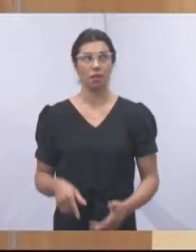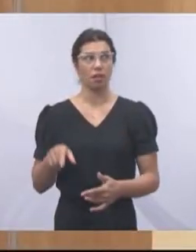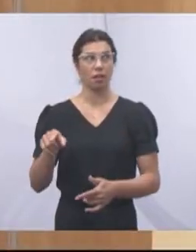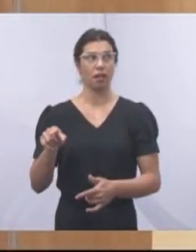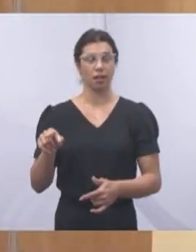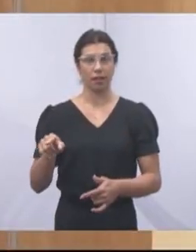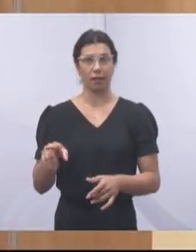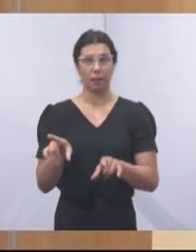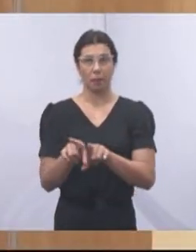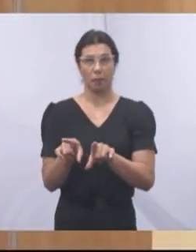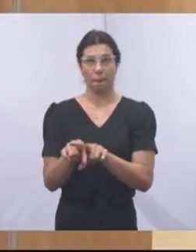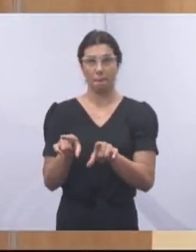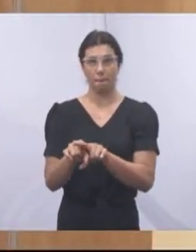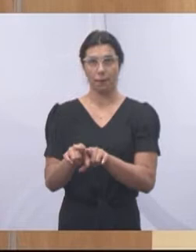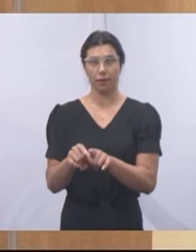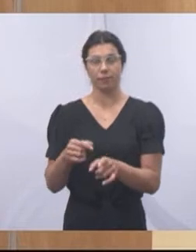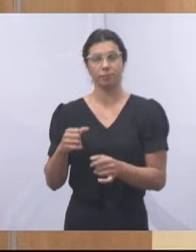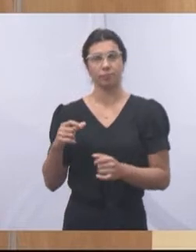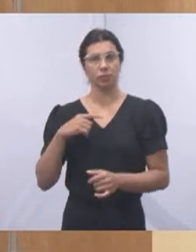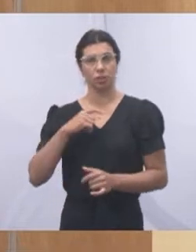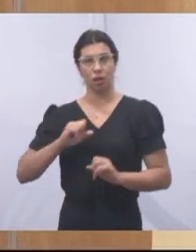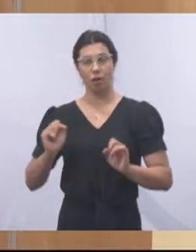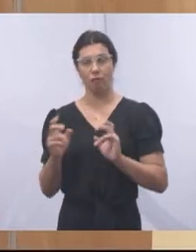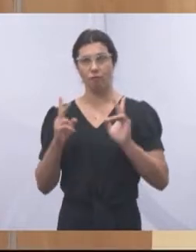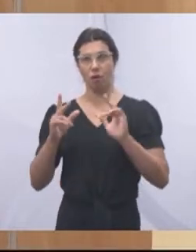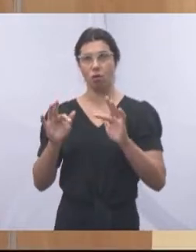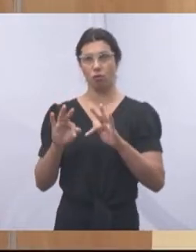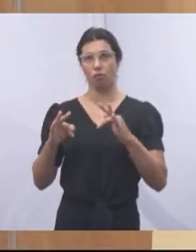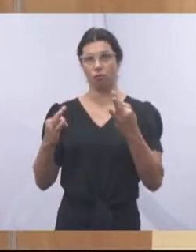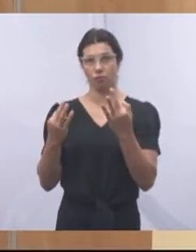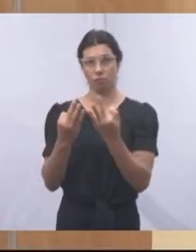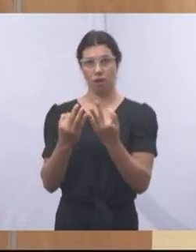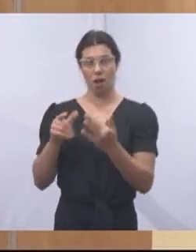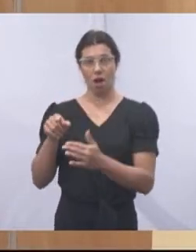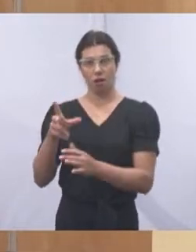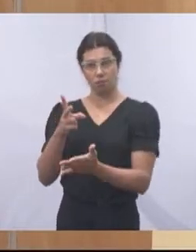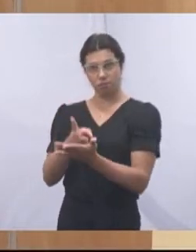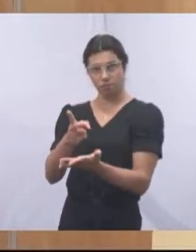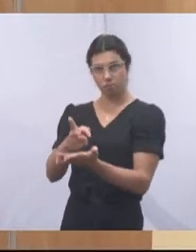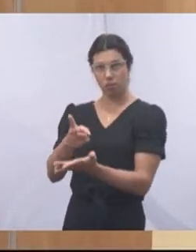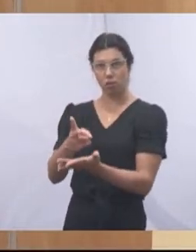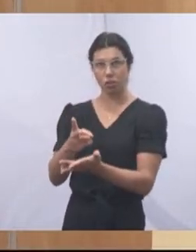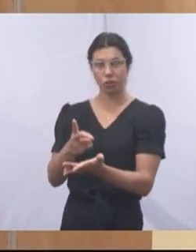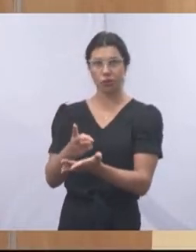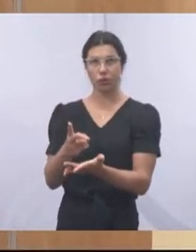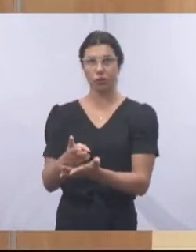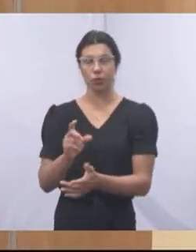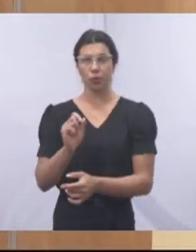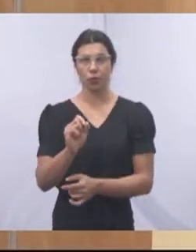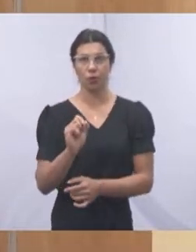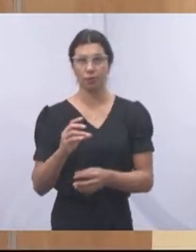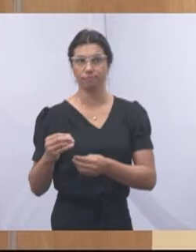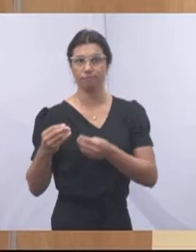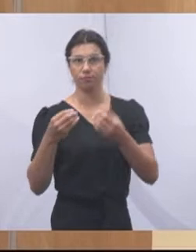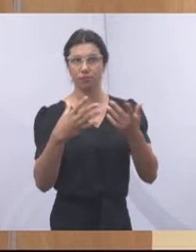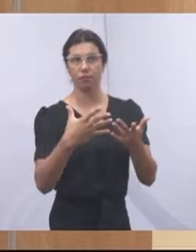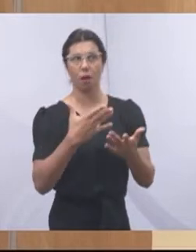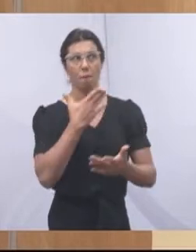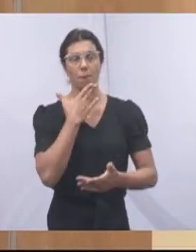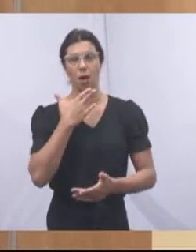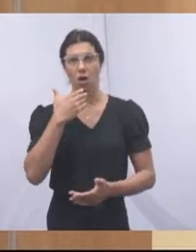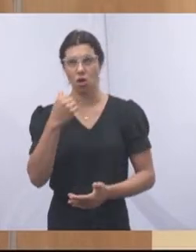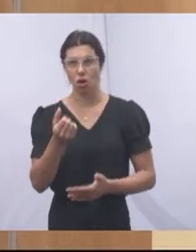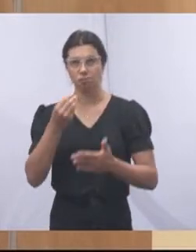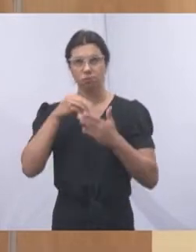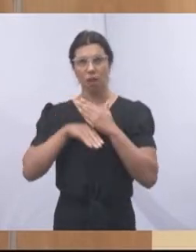cerne residiam os valores familiares, e ele persistia em oferecer o melhor